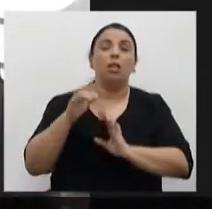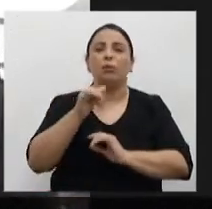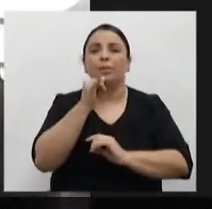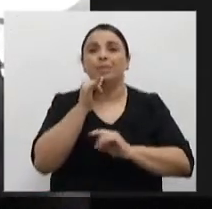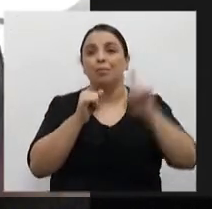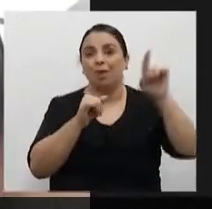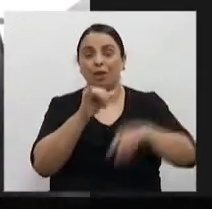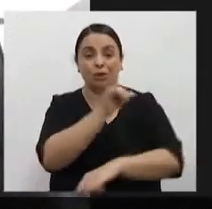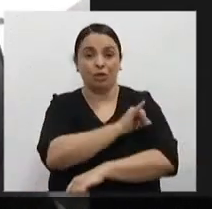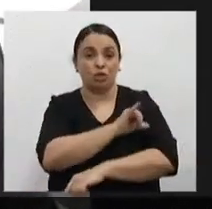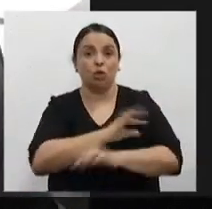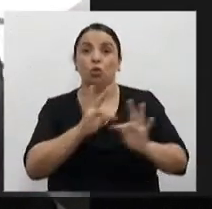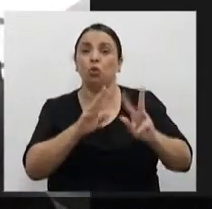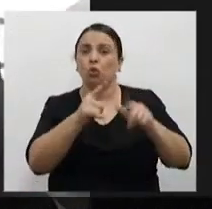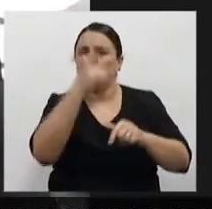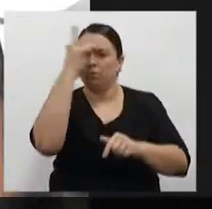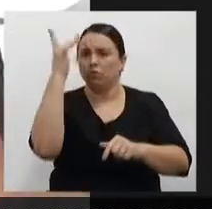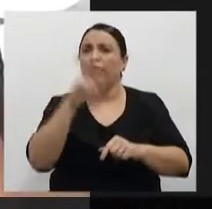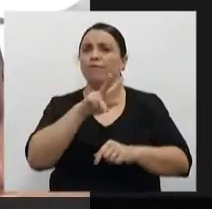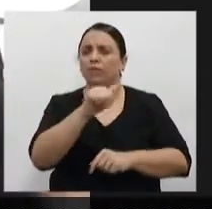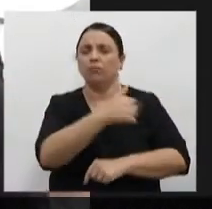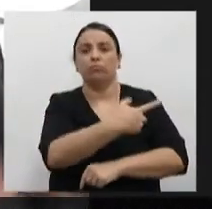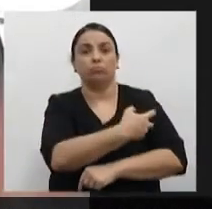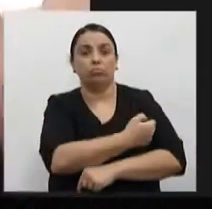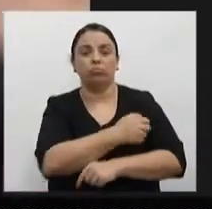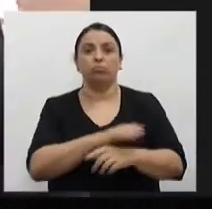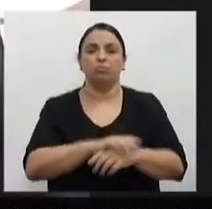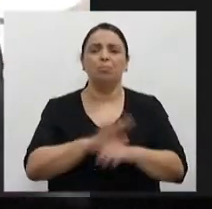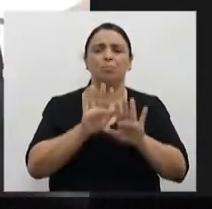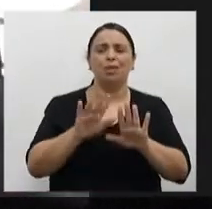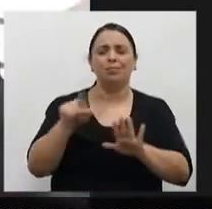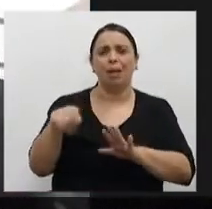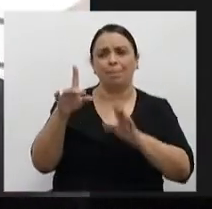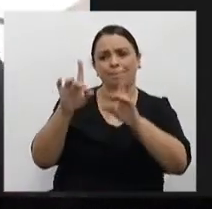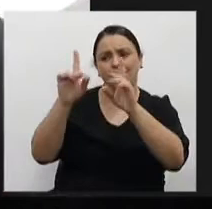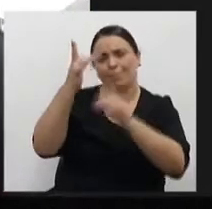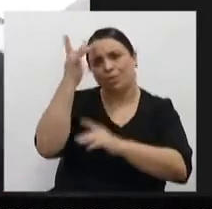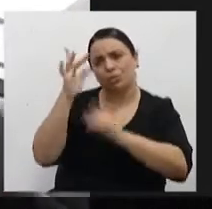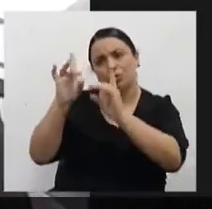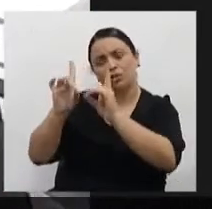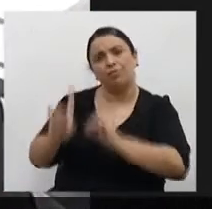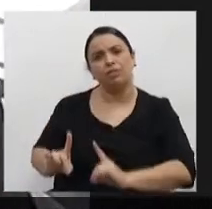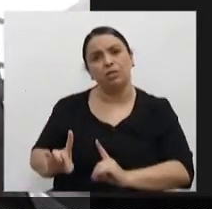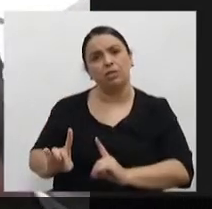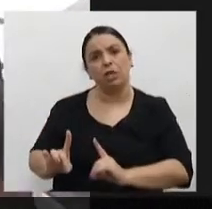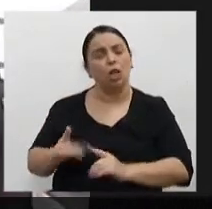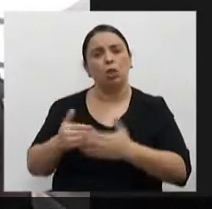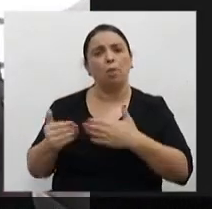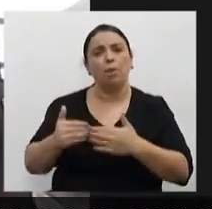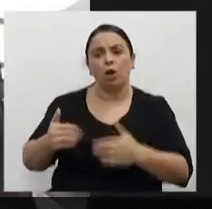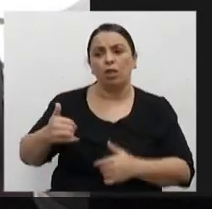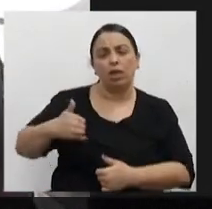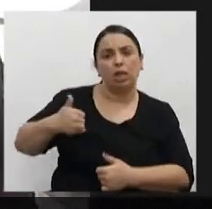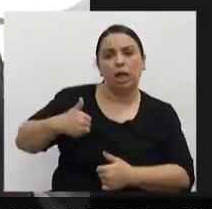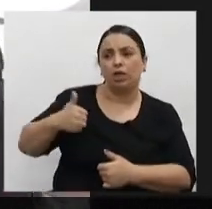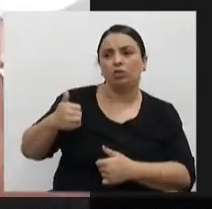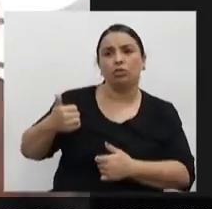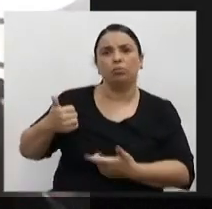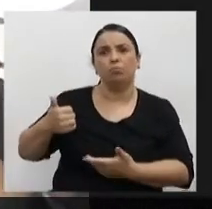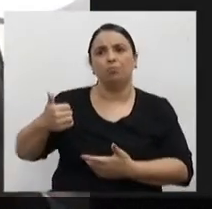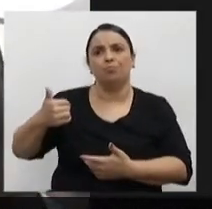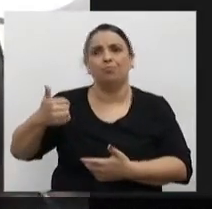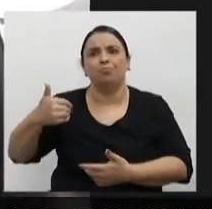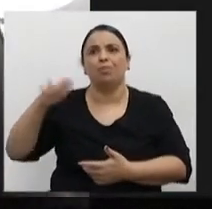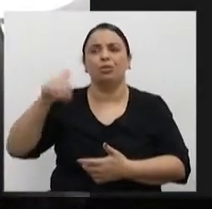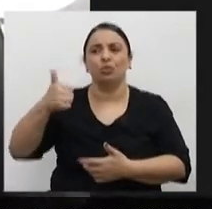as pessoas com deficiência, pessoa com deficiência, ela, embora seja menor ou maior, é deficiente. Igual a